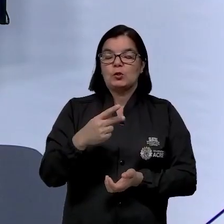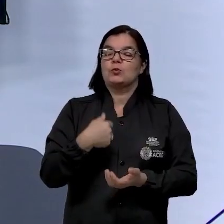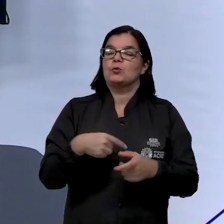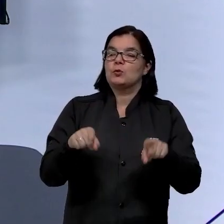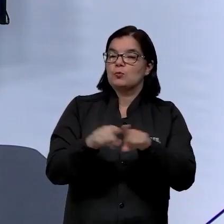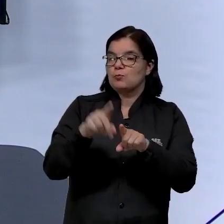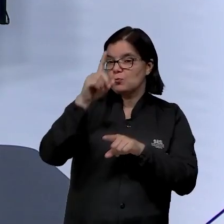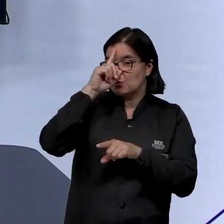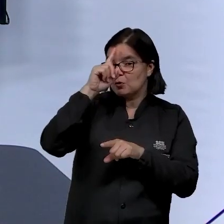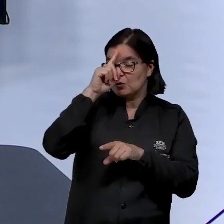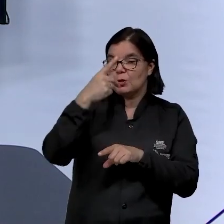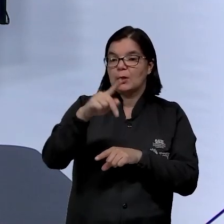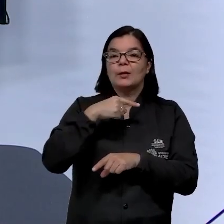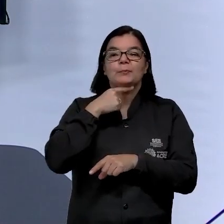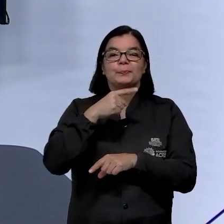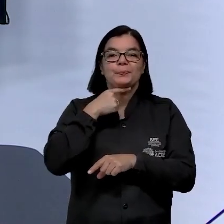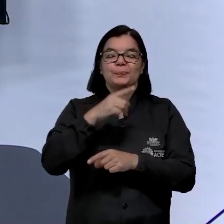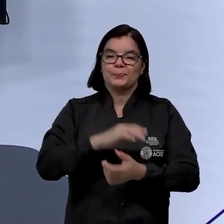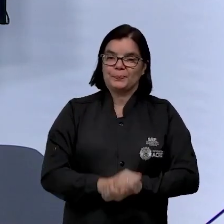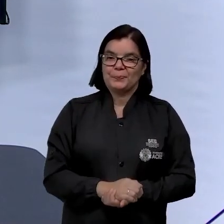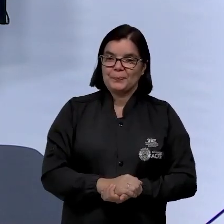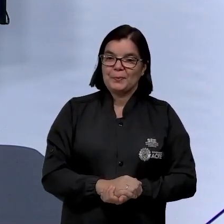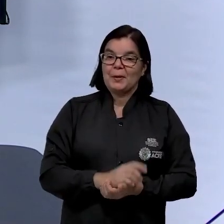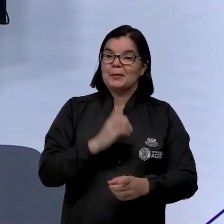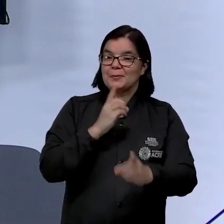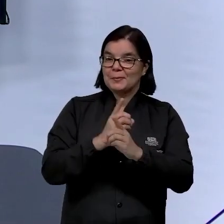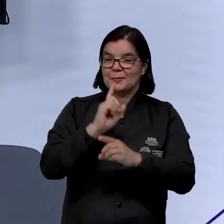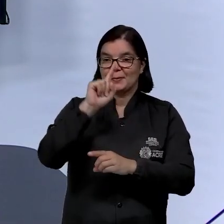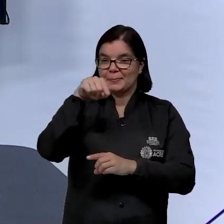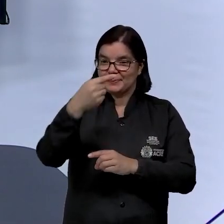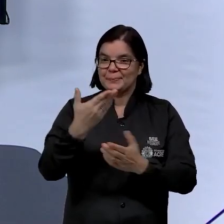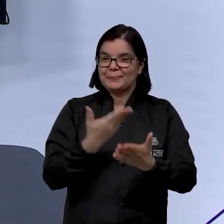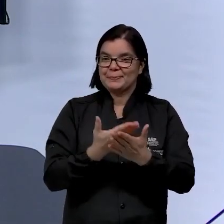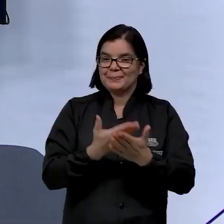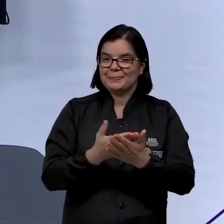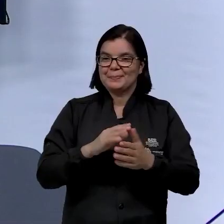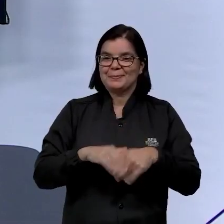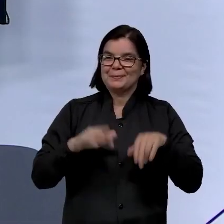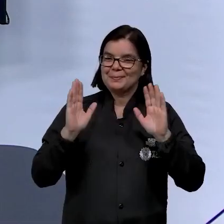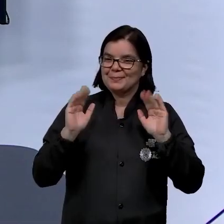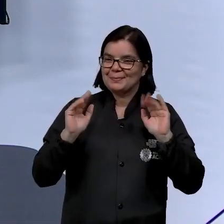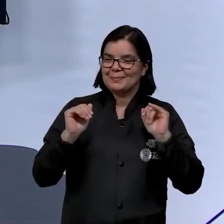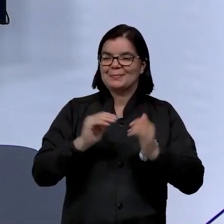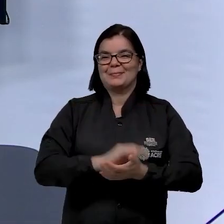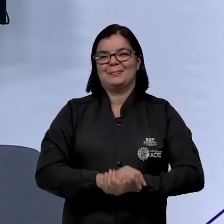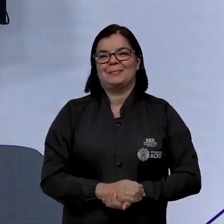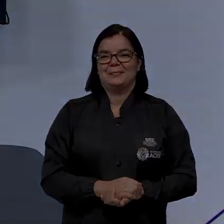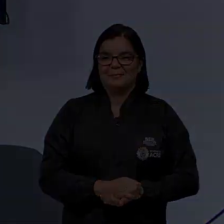bagagem e também tirar dúvidas. A gente se encontra na nossa próxima aula. Até lá!